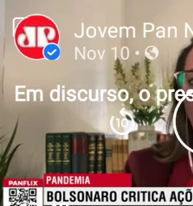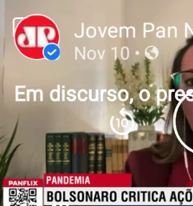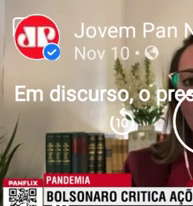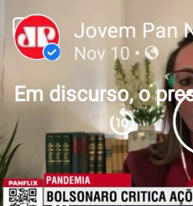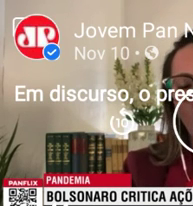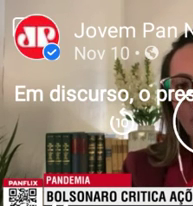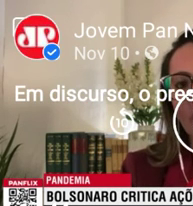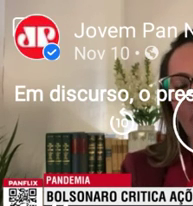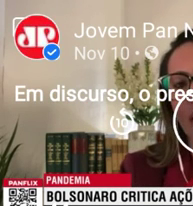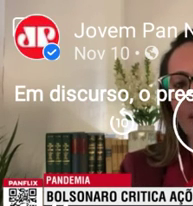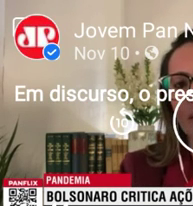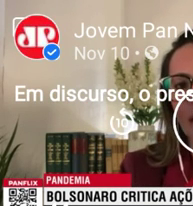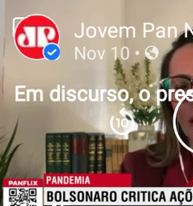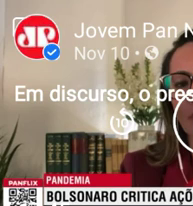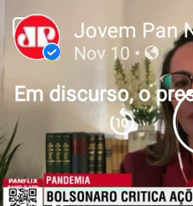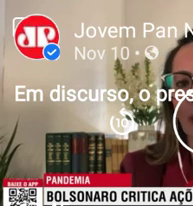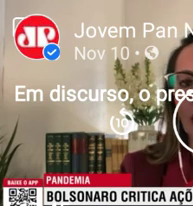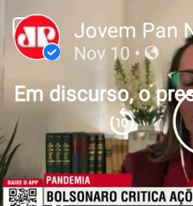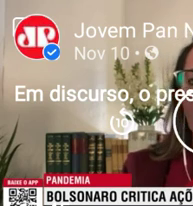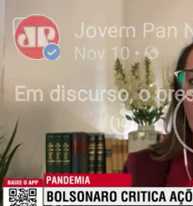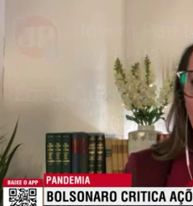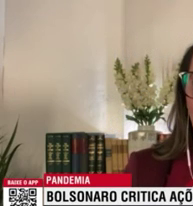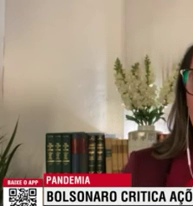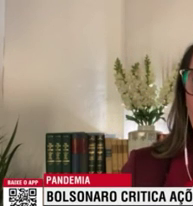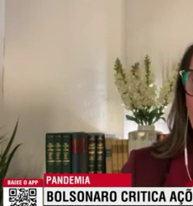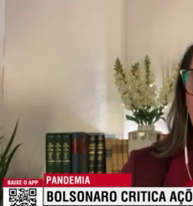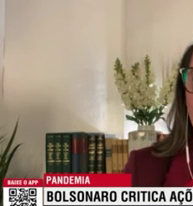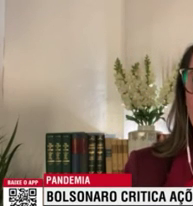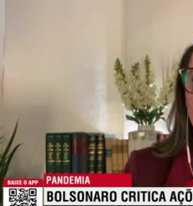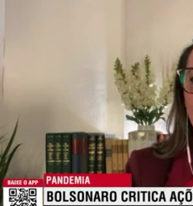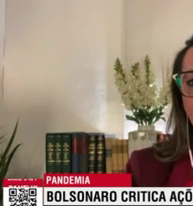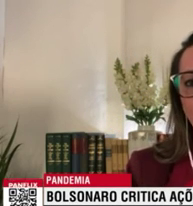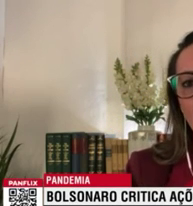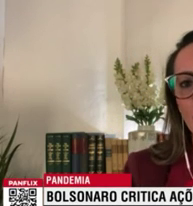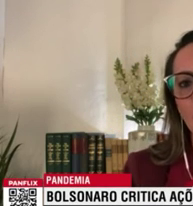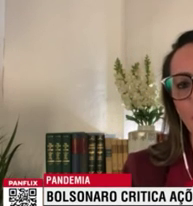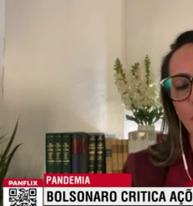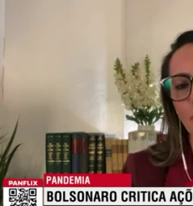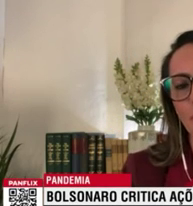daqui a pouco, todos nós estaremos falando que 2 + 2 = 5.